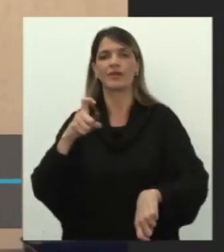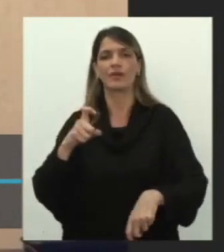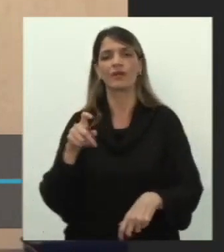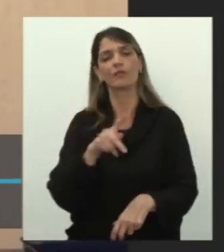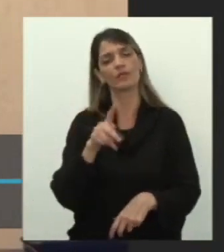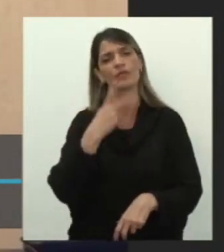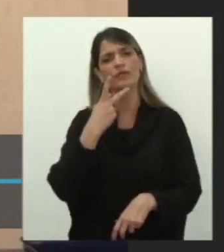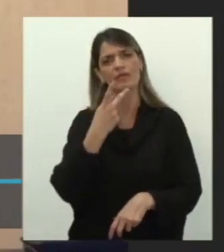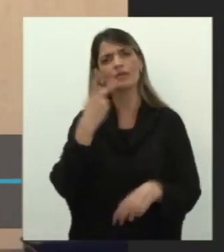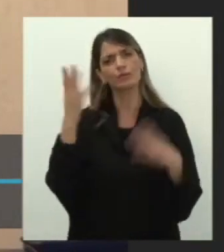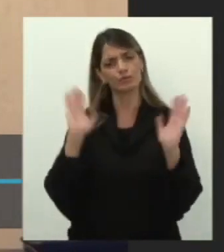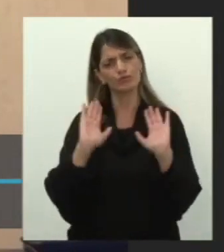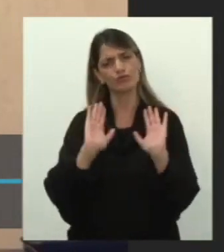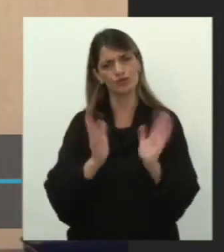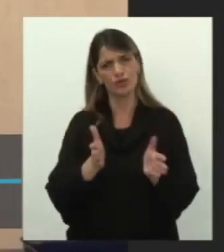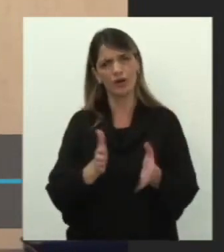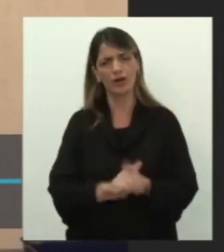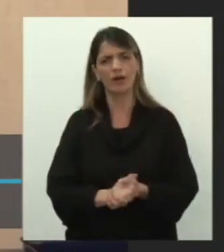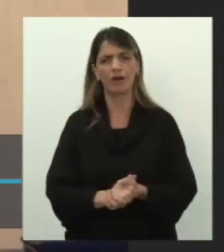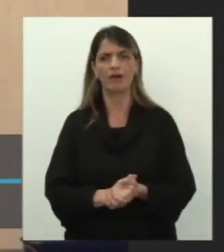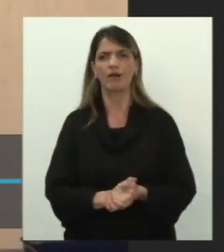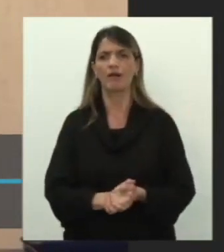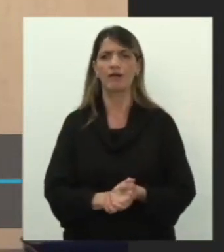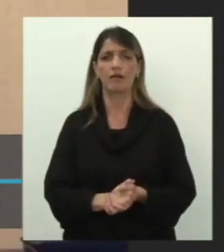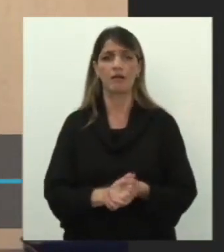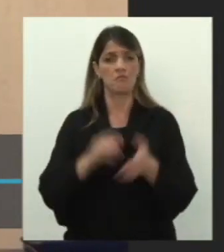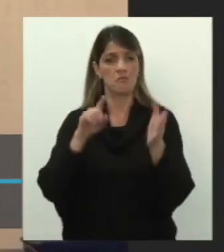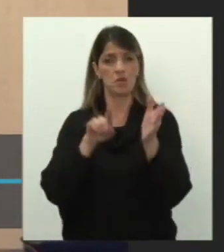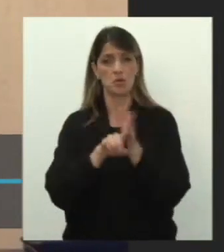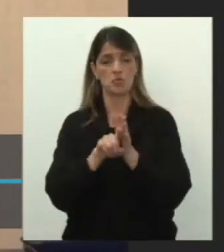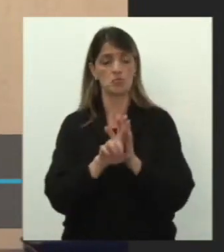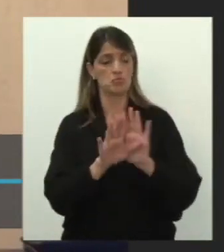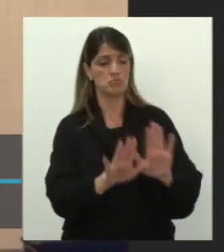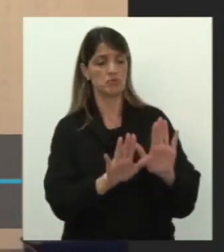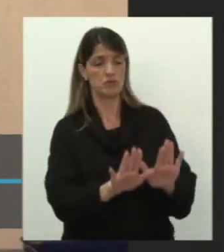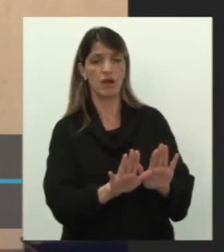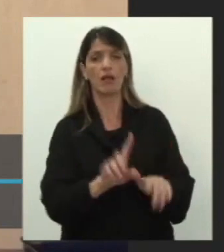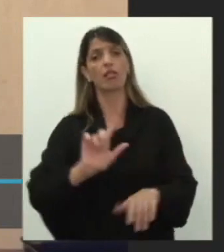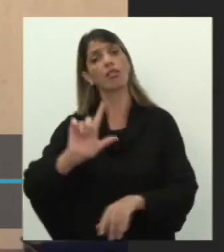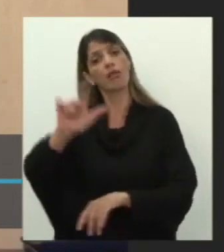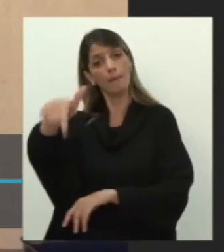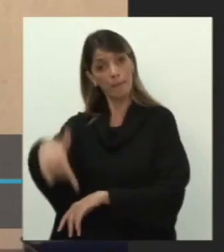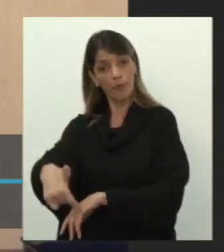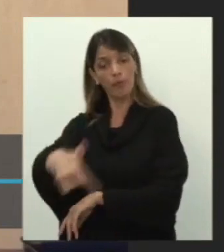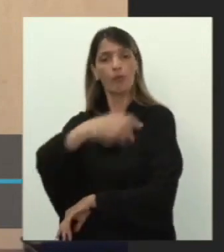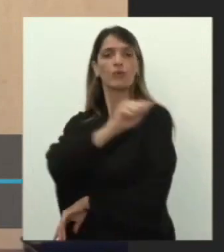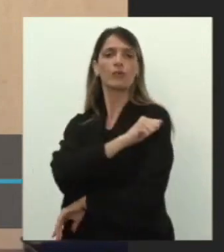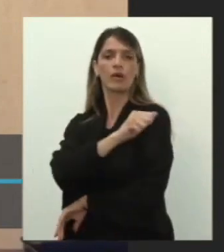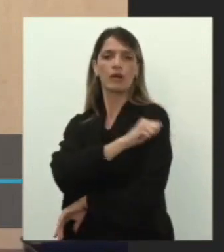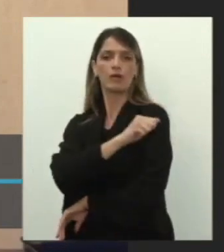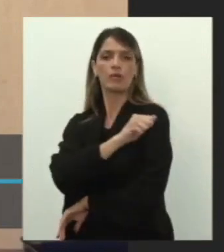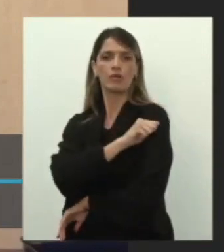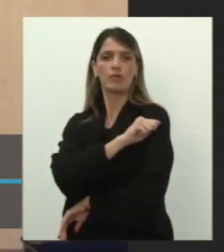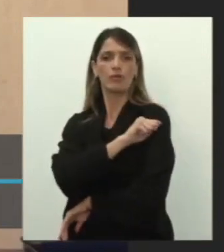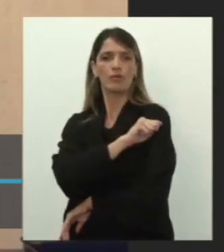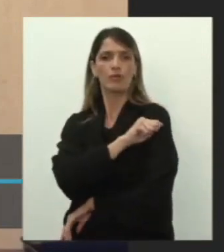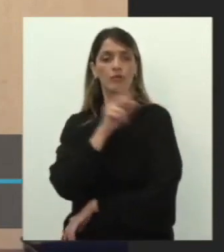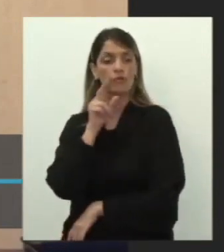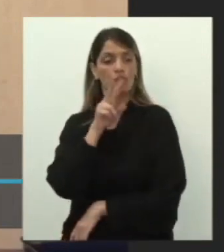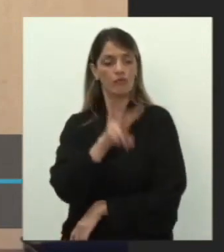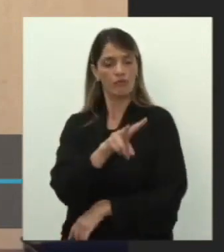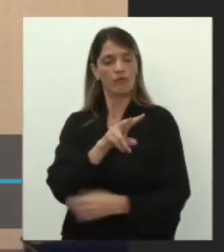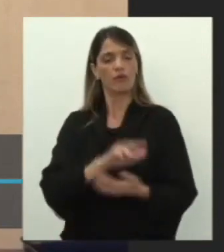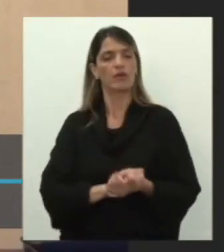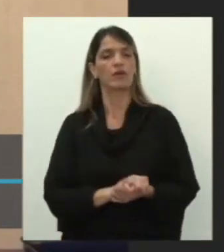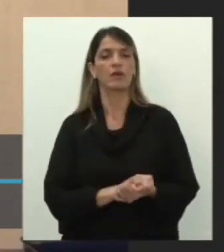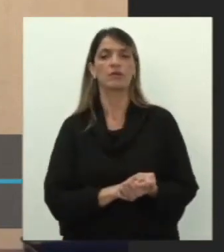aí no chat, que é aquela que você pode deixar uma pergunta e o estudante, desculpa, pode ir lá contribuir, né,